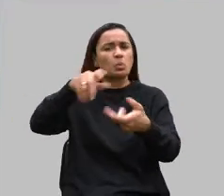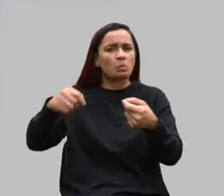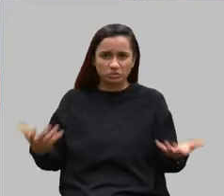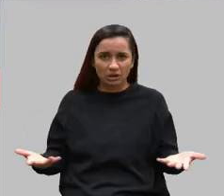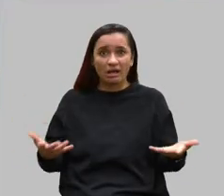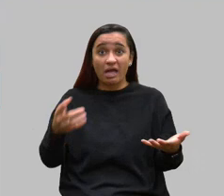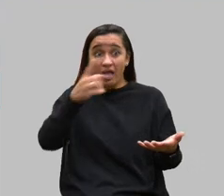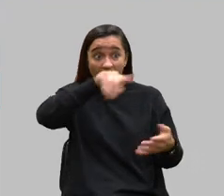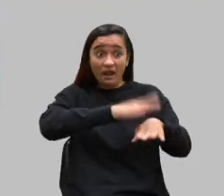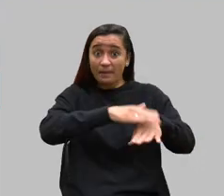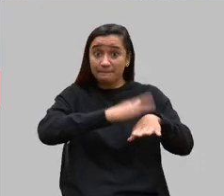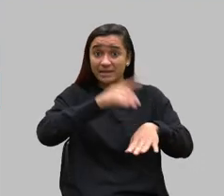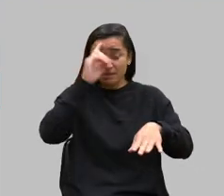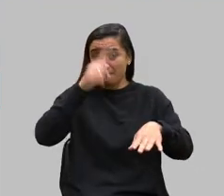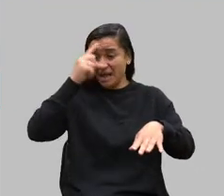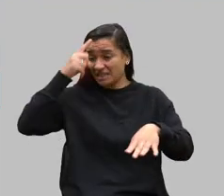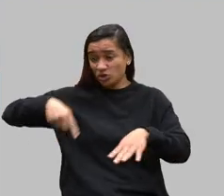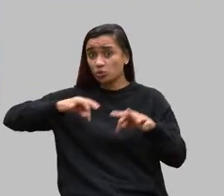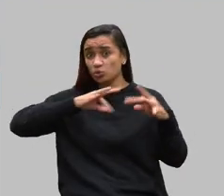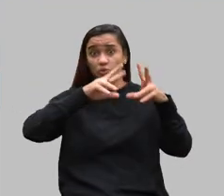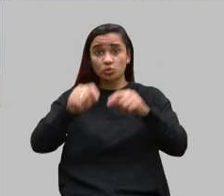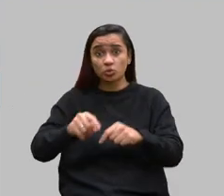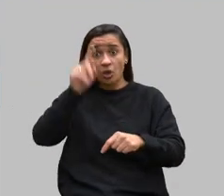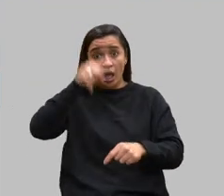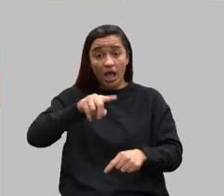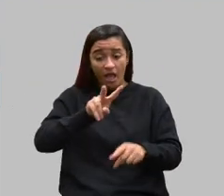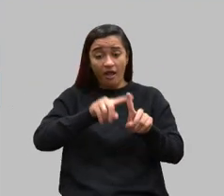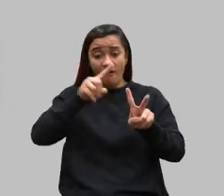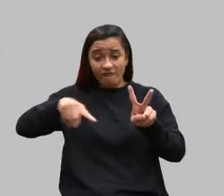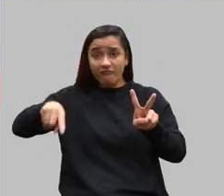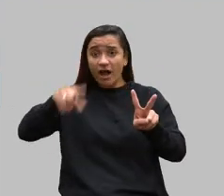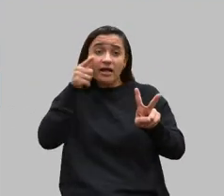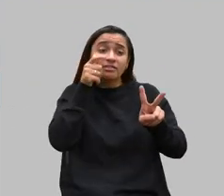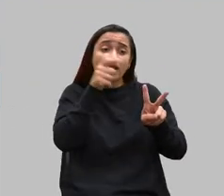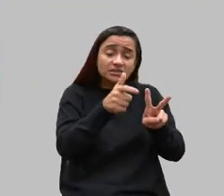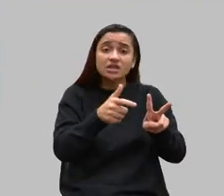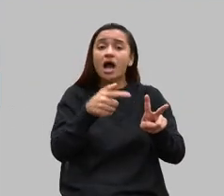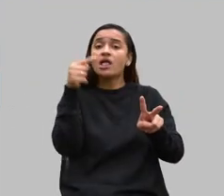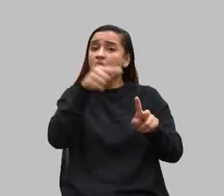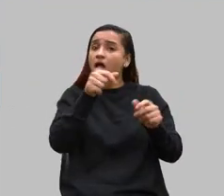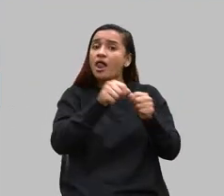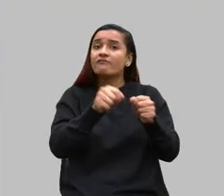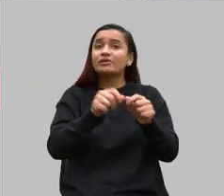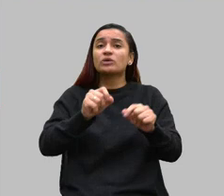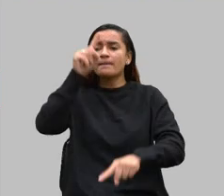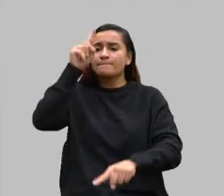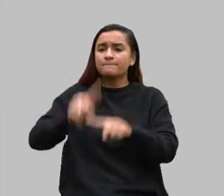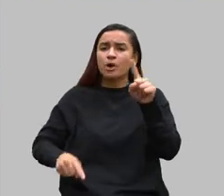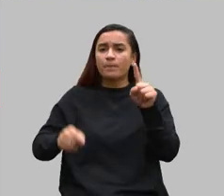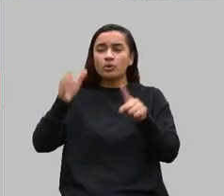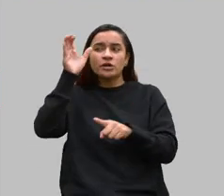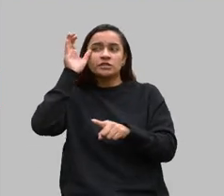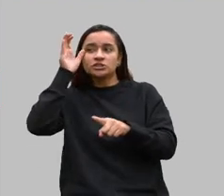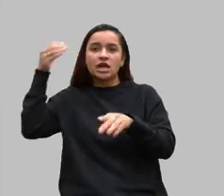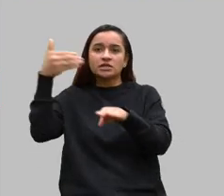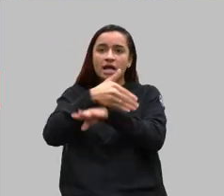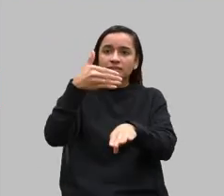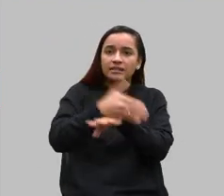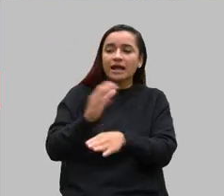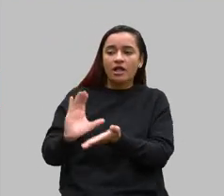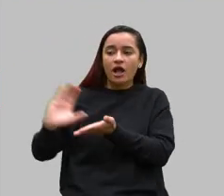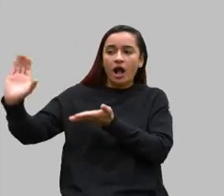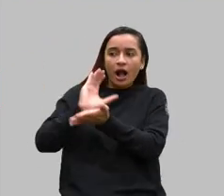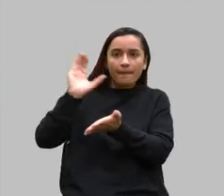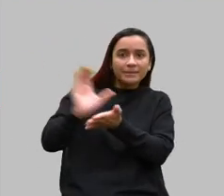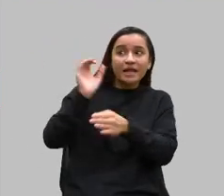comandou tudo ela a interessada né impediu a entrada dos chineses do Capital estrangeiro não